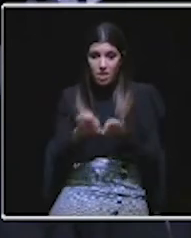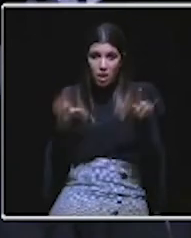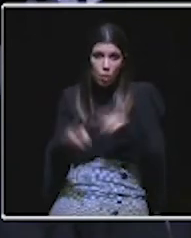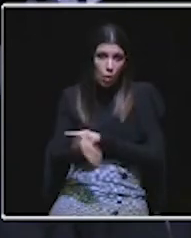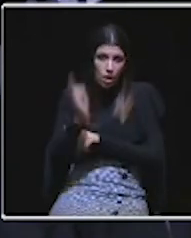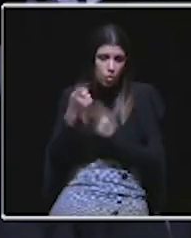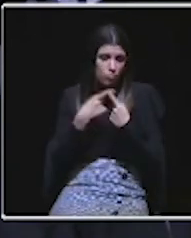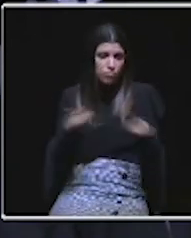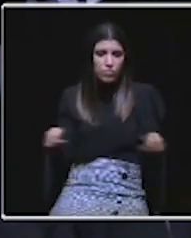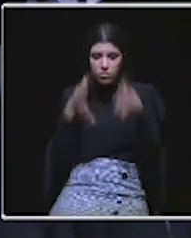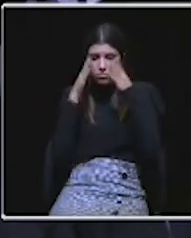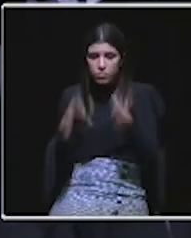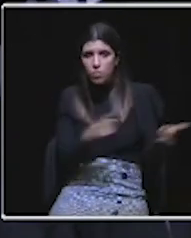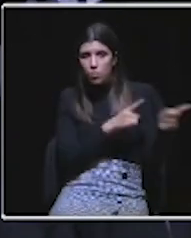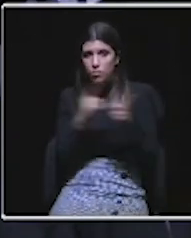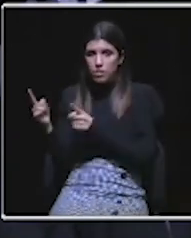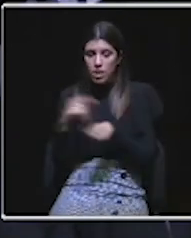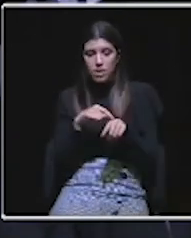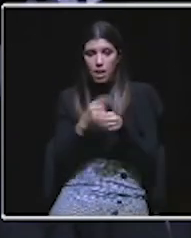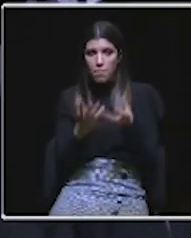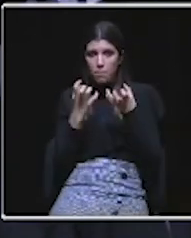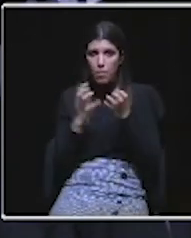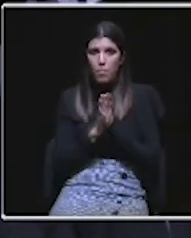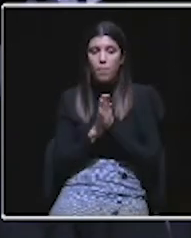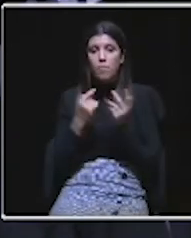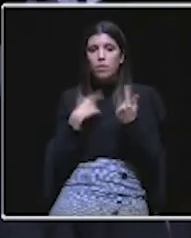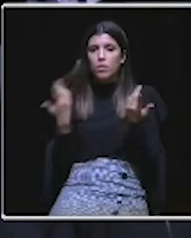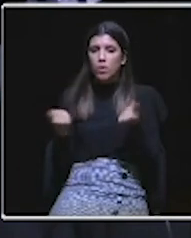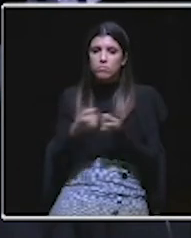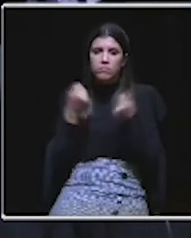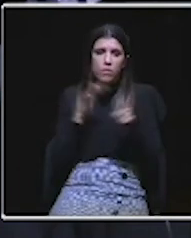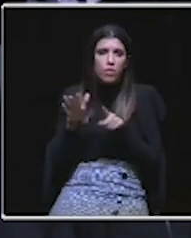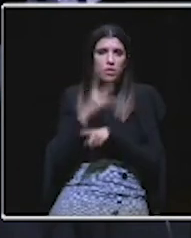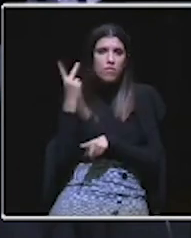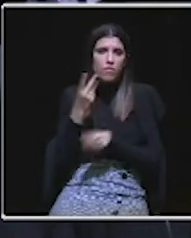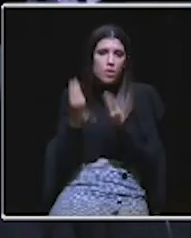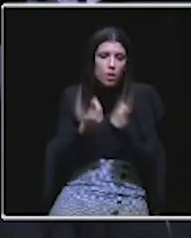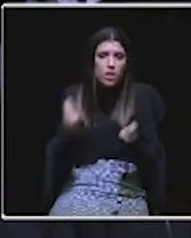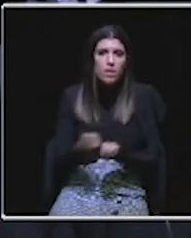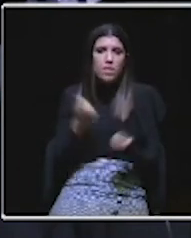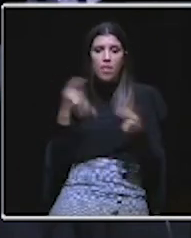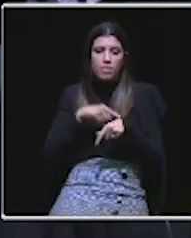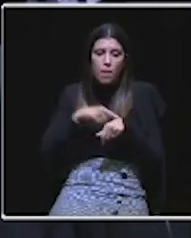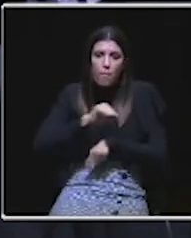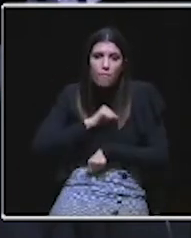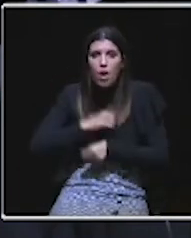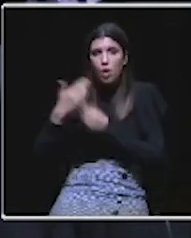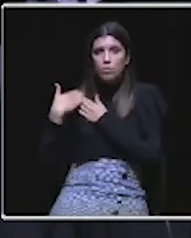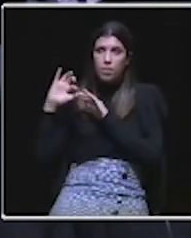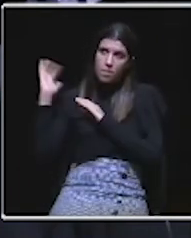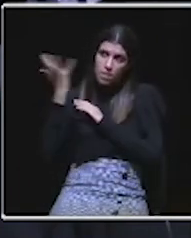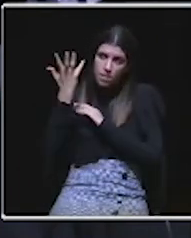Eu vou-me focar na mobilidade por uma questão de tempo e porque implica com a nossa qualidade de vida, com o nosso bem-estar, com o nosso tempo e com a nossa responsabilidade